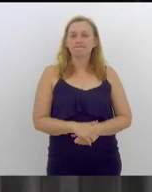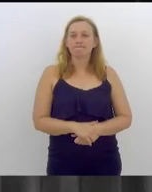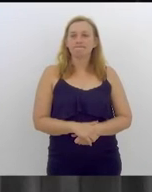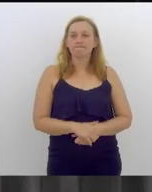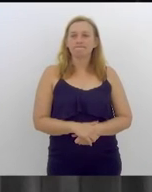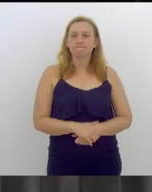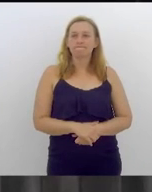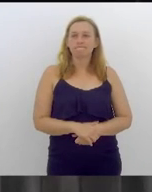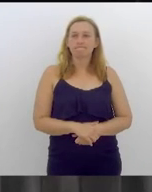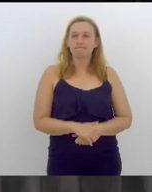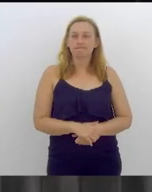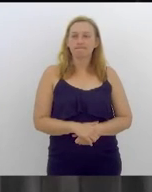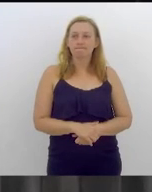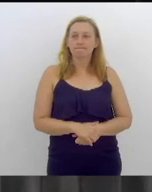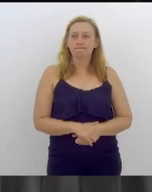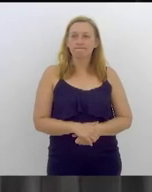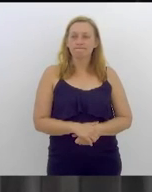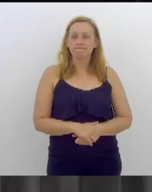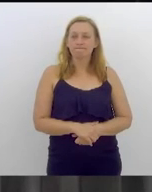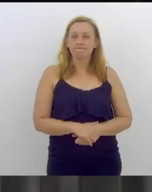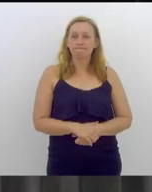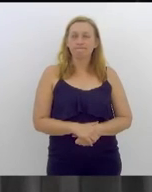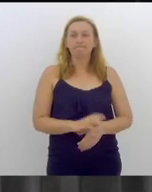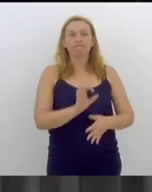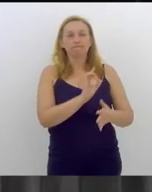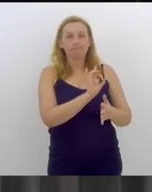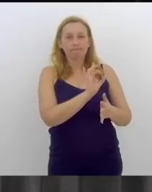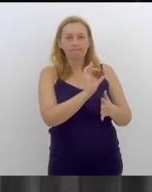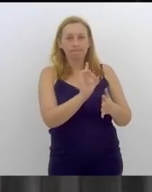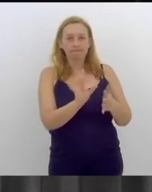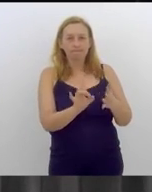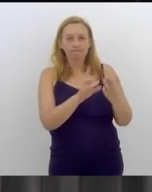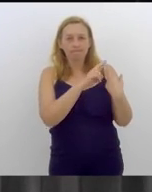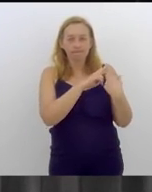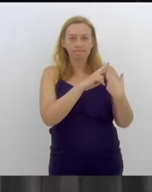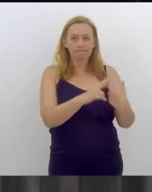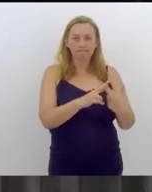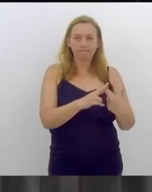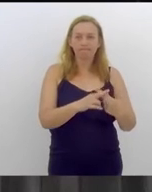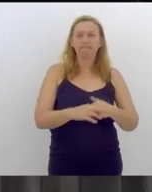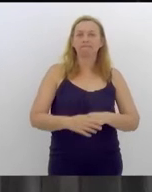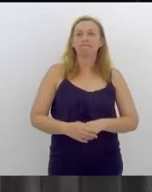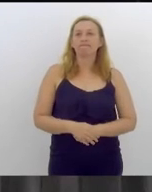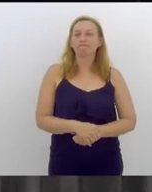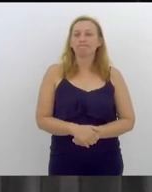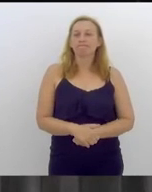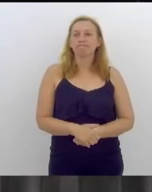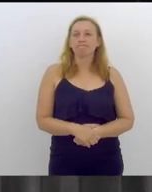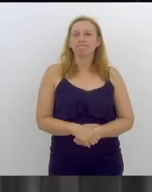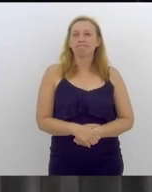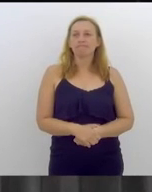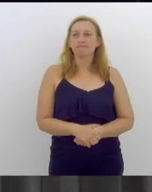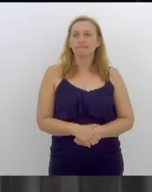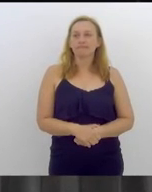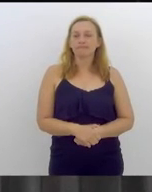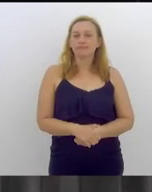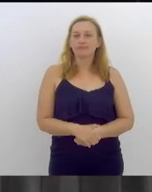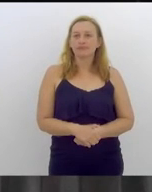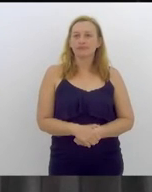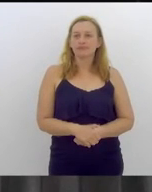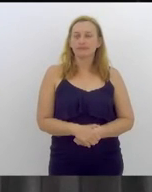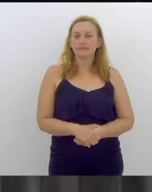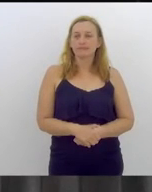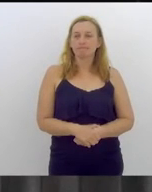de nós tem a responsabilidade tem o dever de no